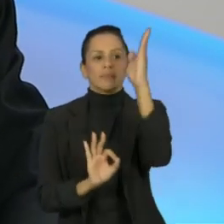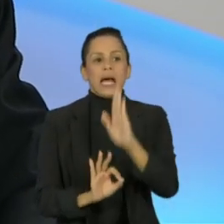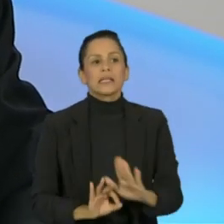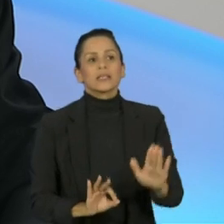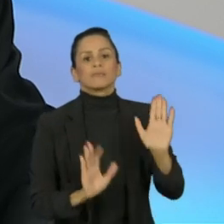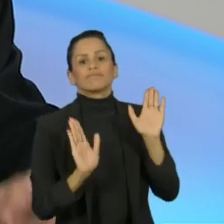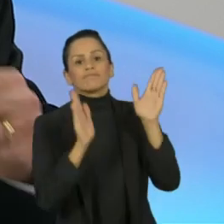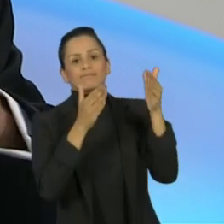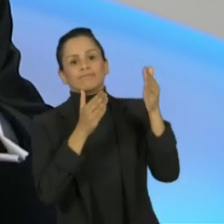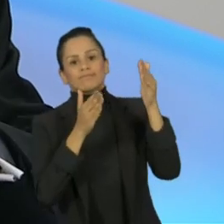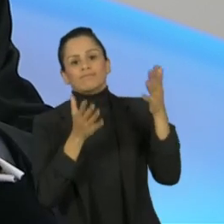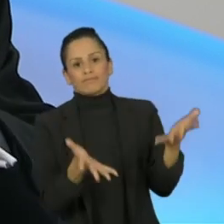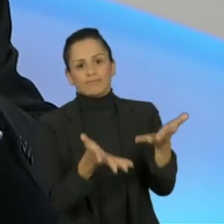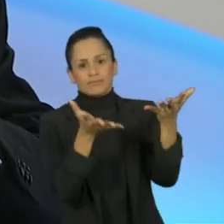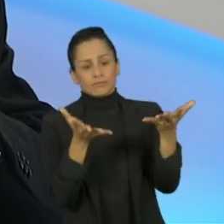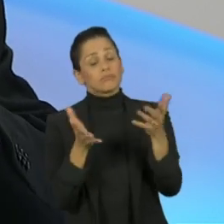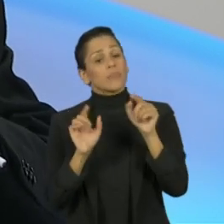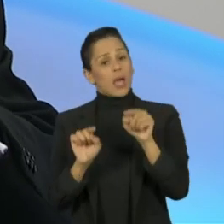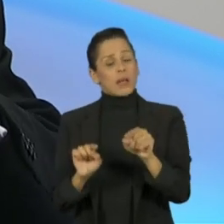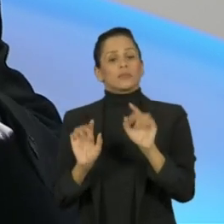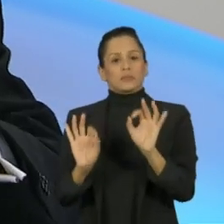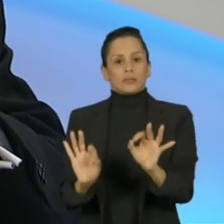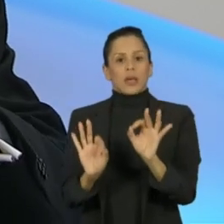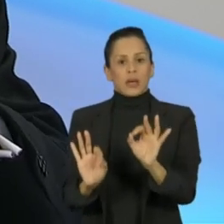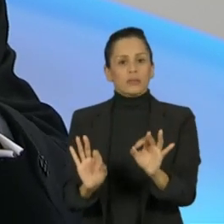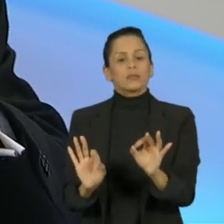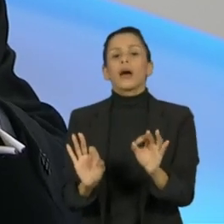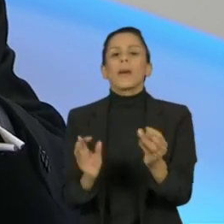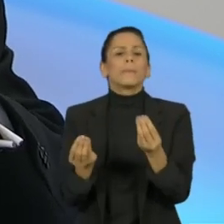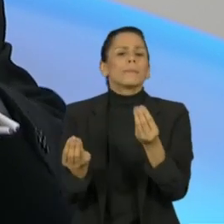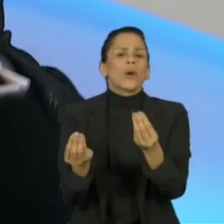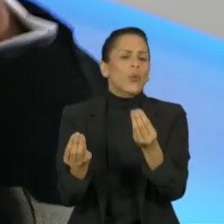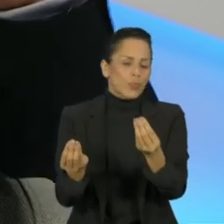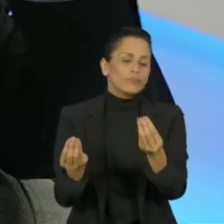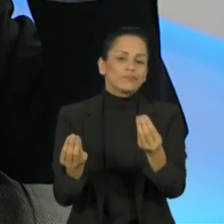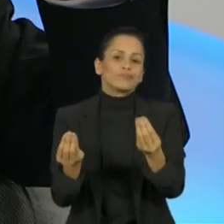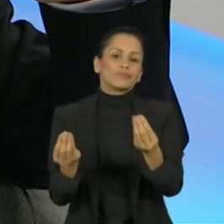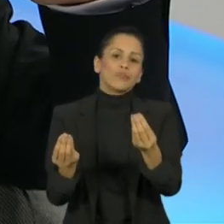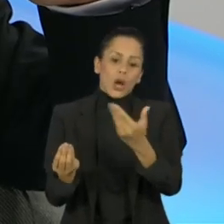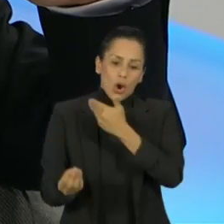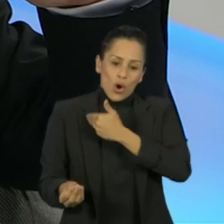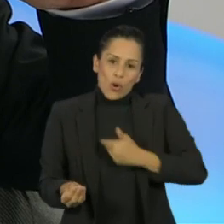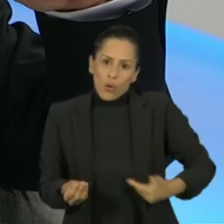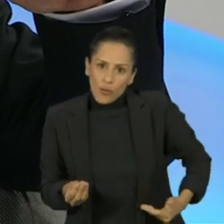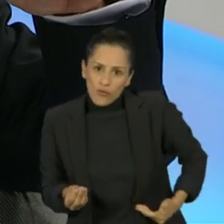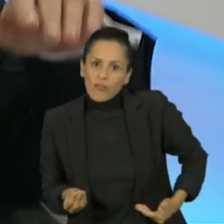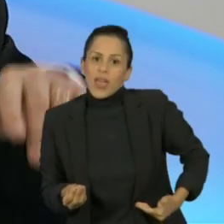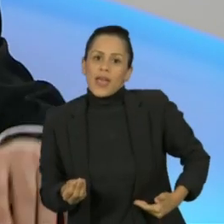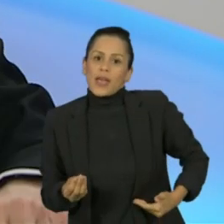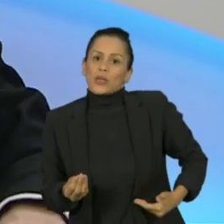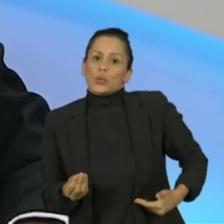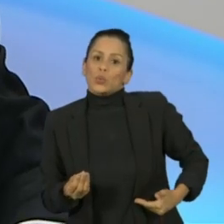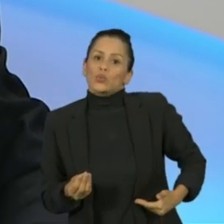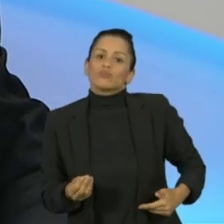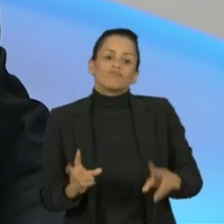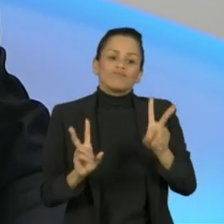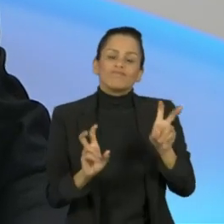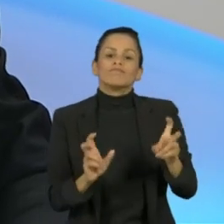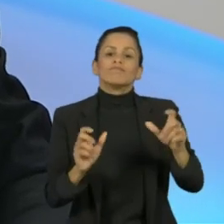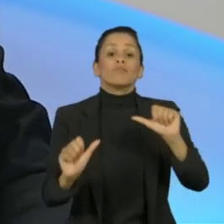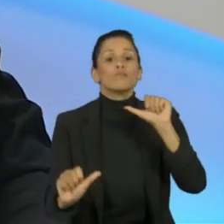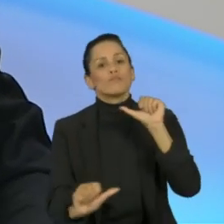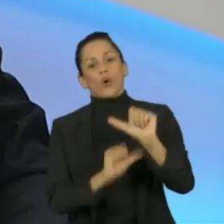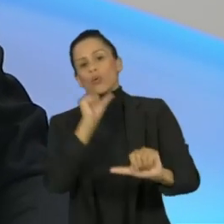precisamos ter e, para isso, acho que precisávamos mudar o sistema de governo, atenuando o presidencialismo, e